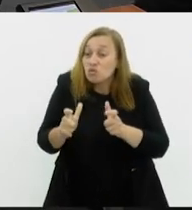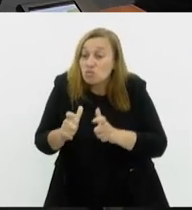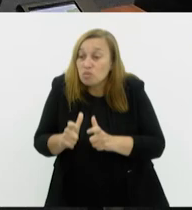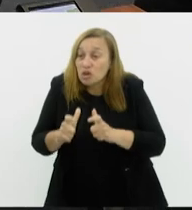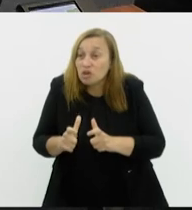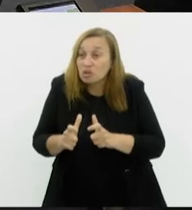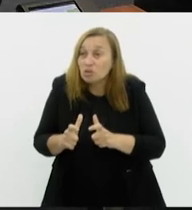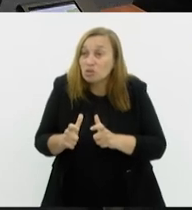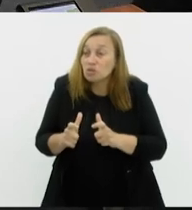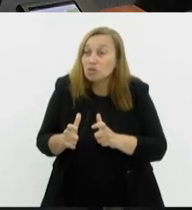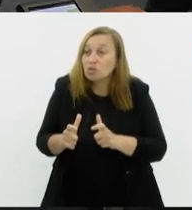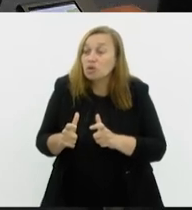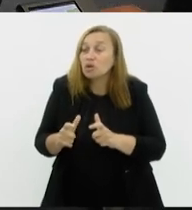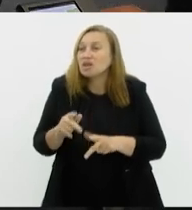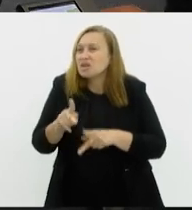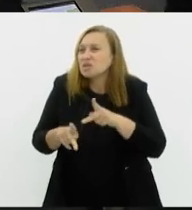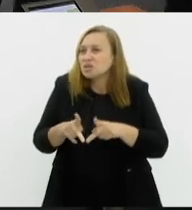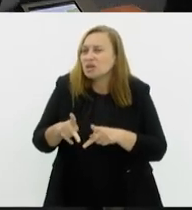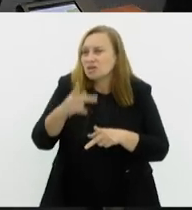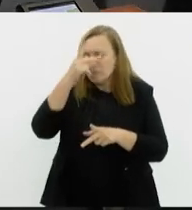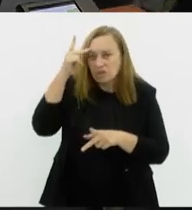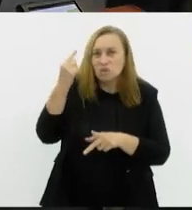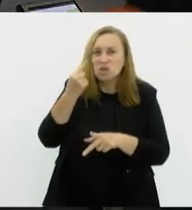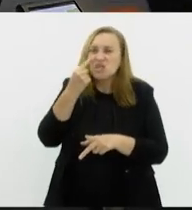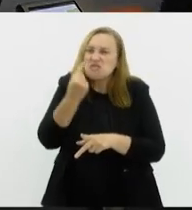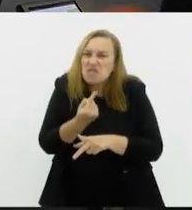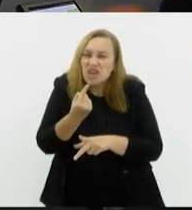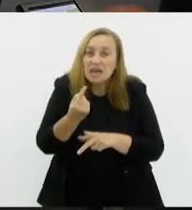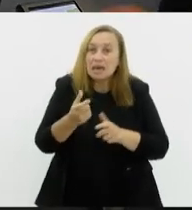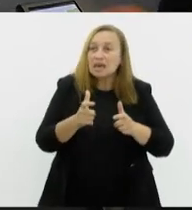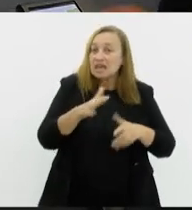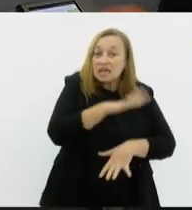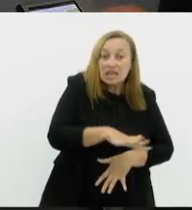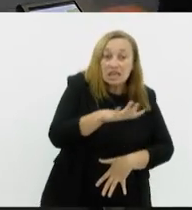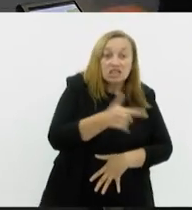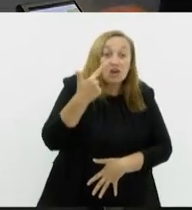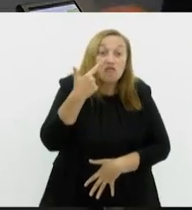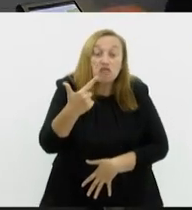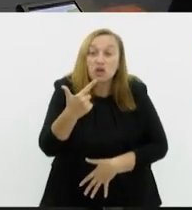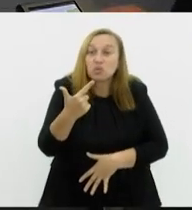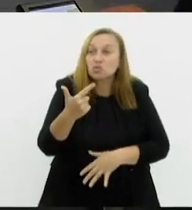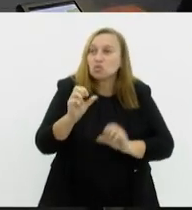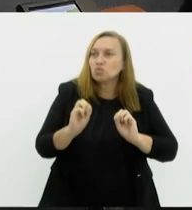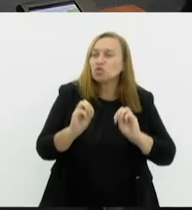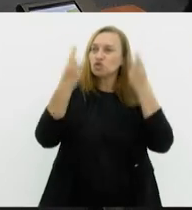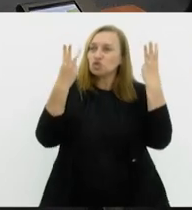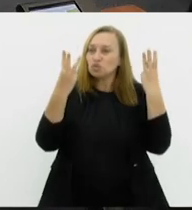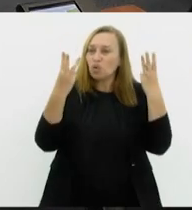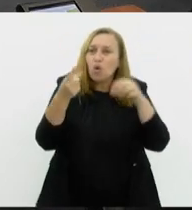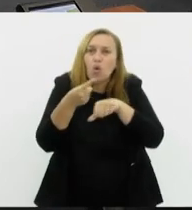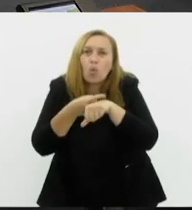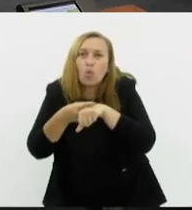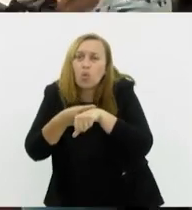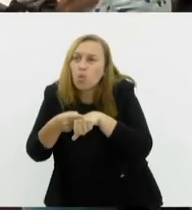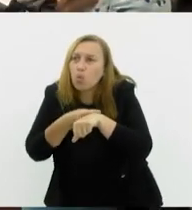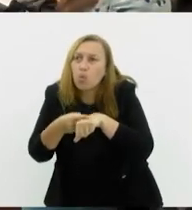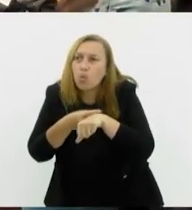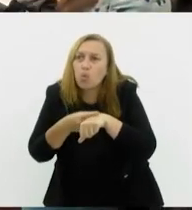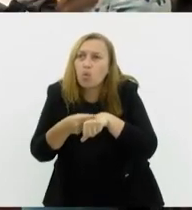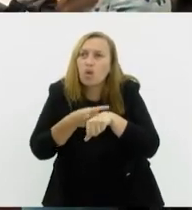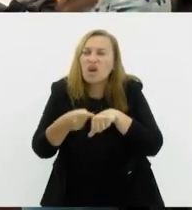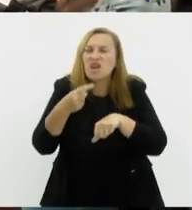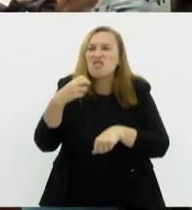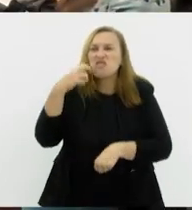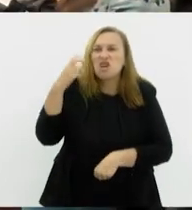em ver e um monte de crianças assistindo um show de pura lascívia, depredação e destruição